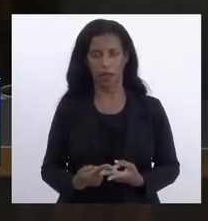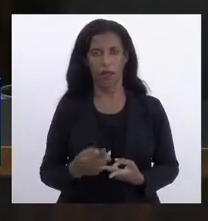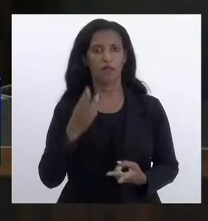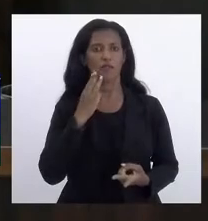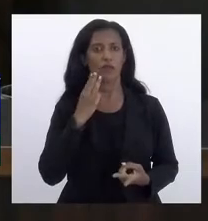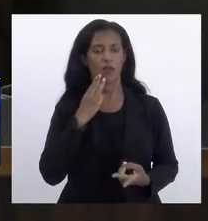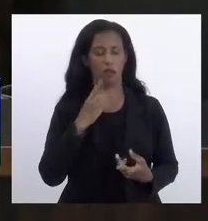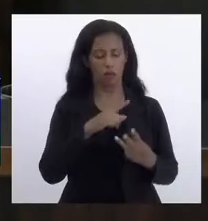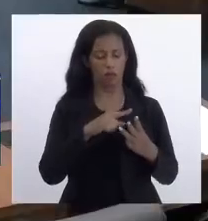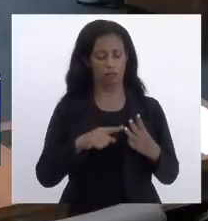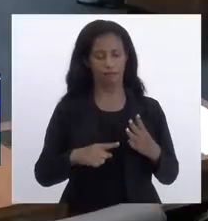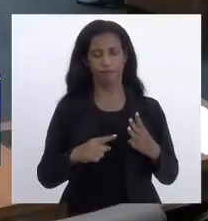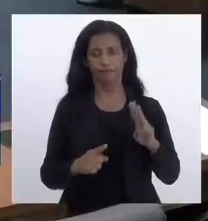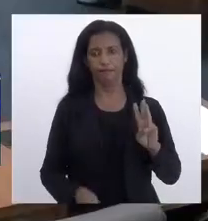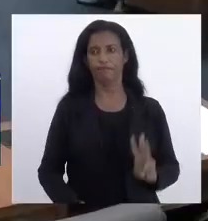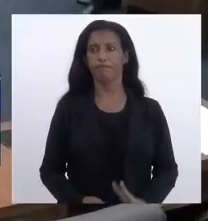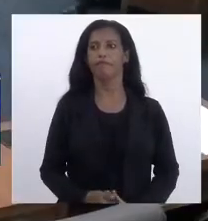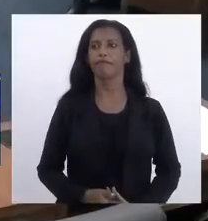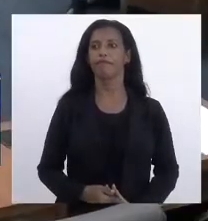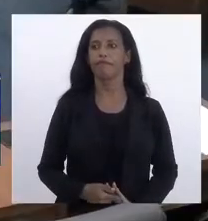Valdec.